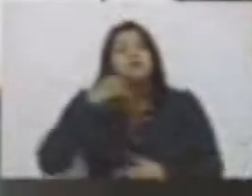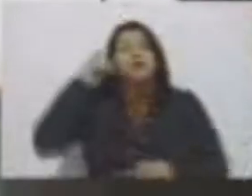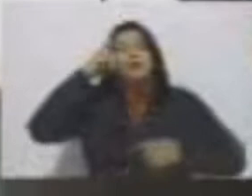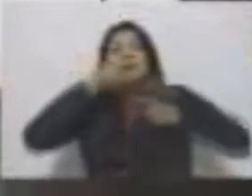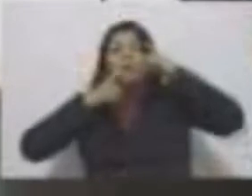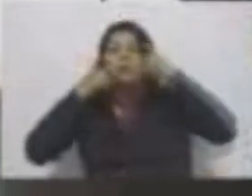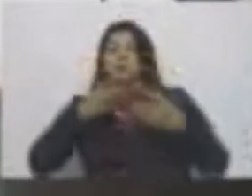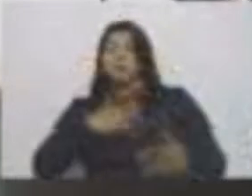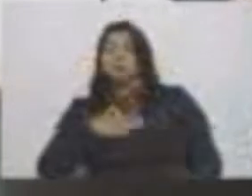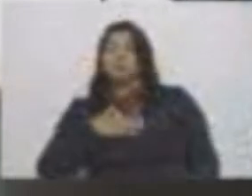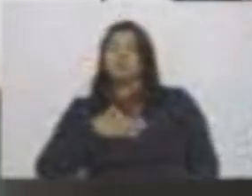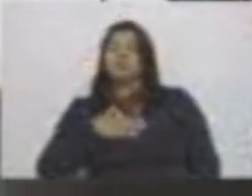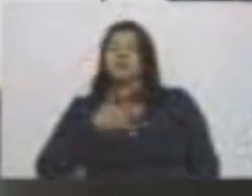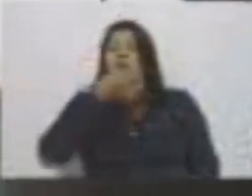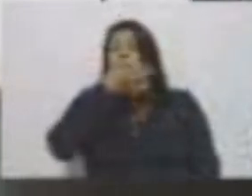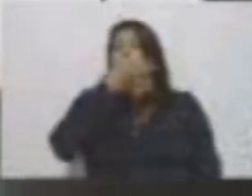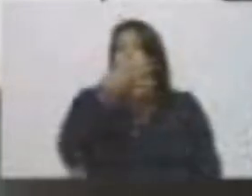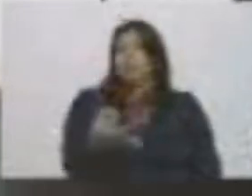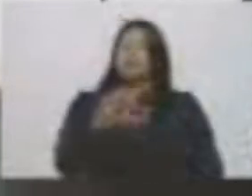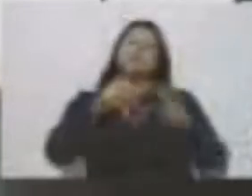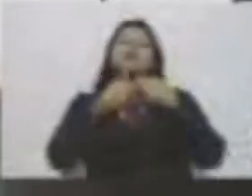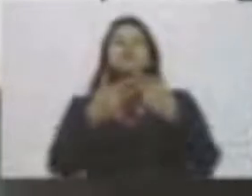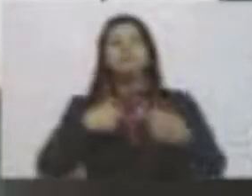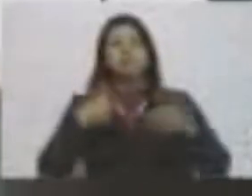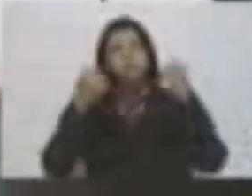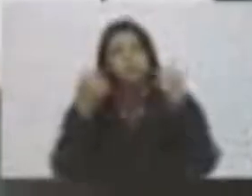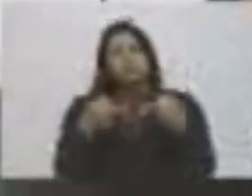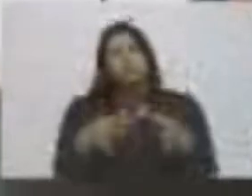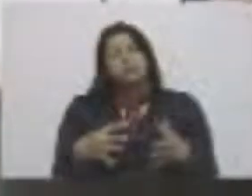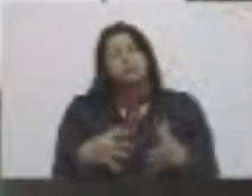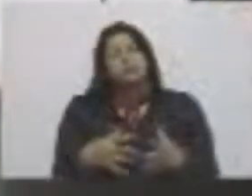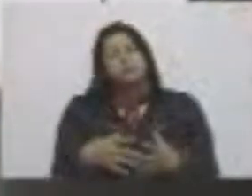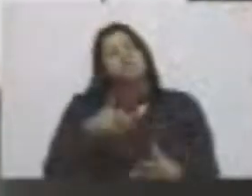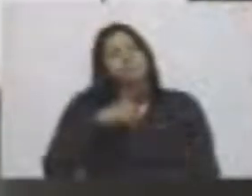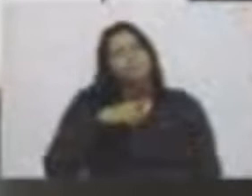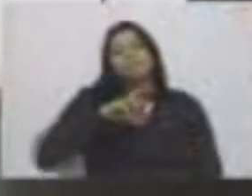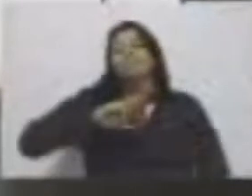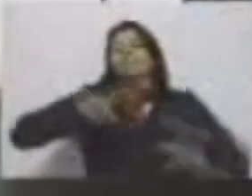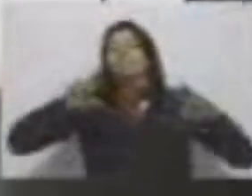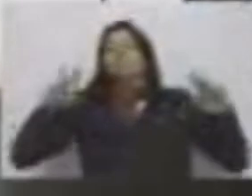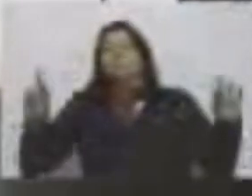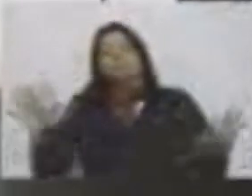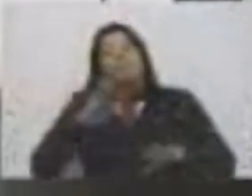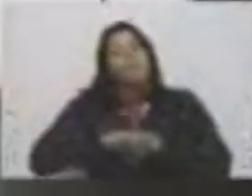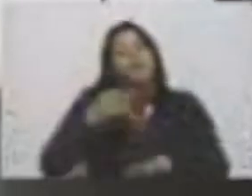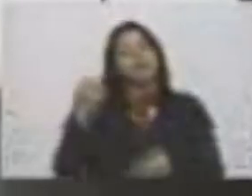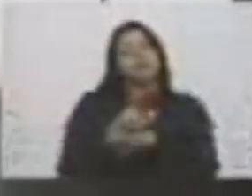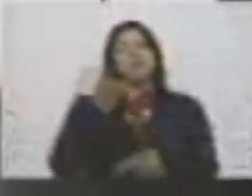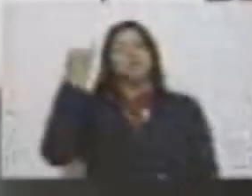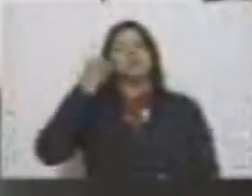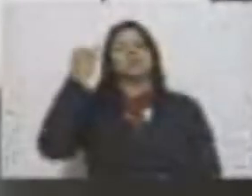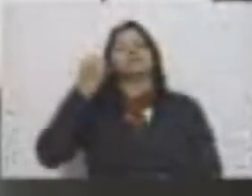minha posição. Acho, inclusive, que se for para financiar, tem muitas outras áreas mais importantes, mais relevantes,